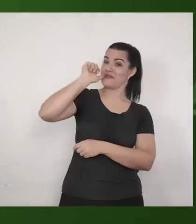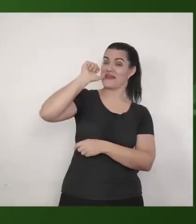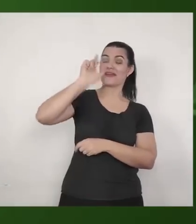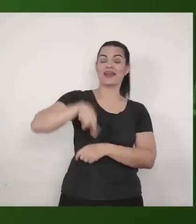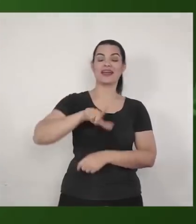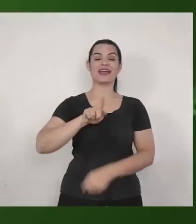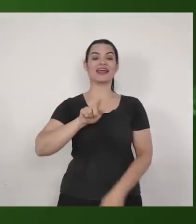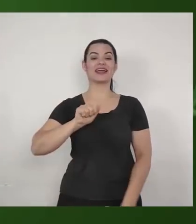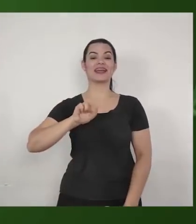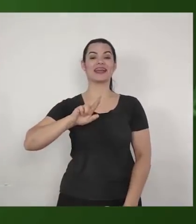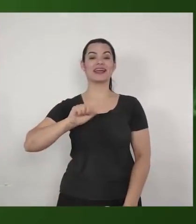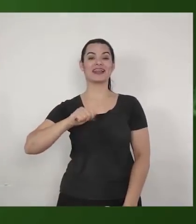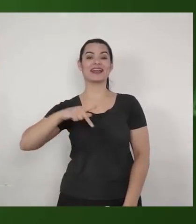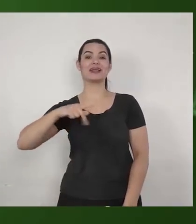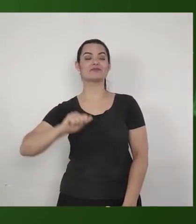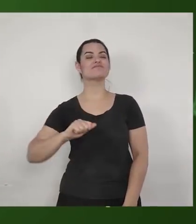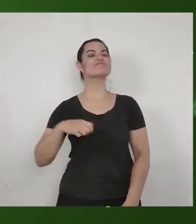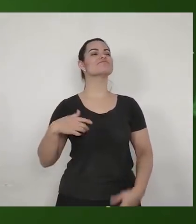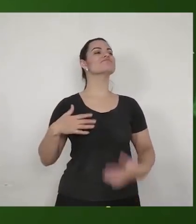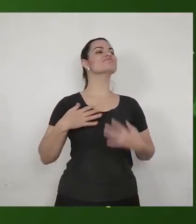A garapa.